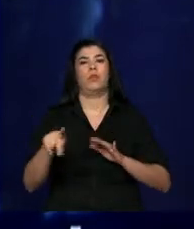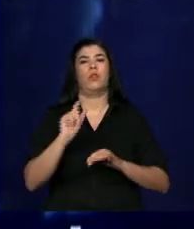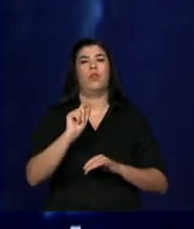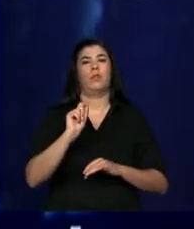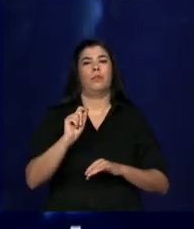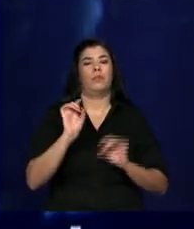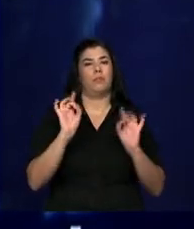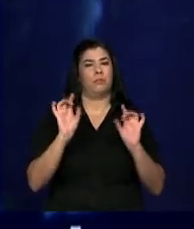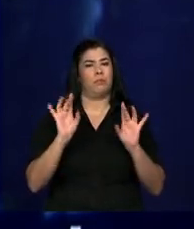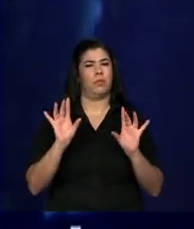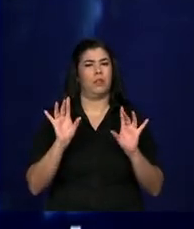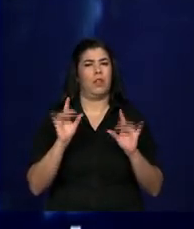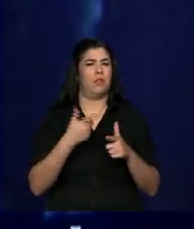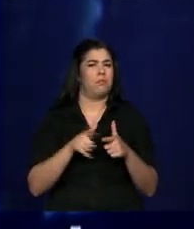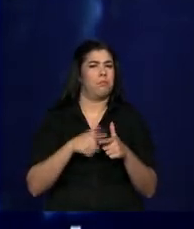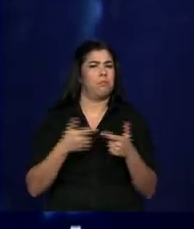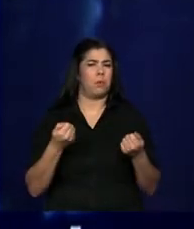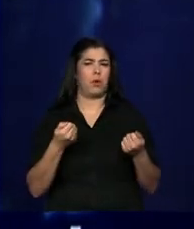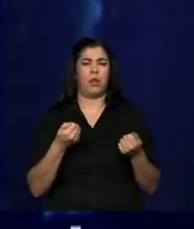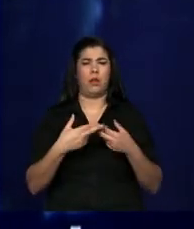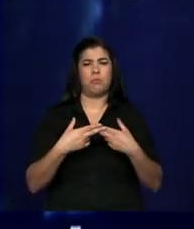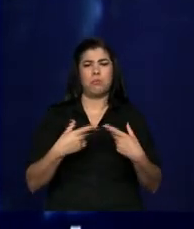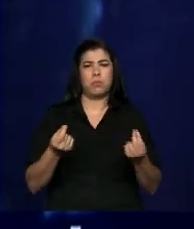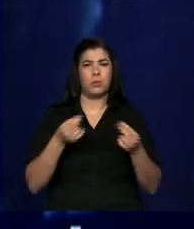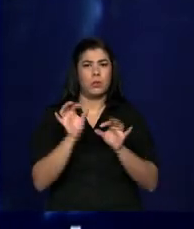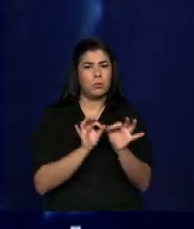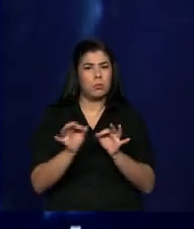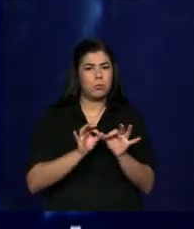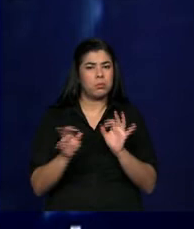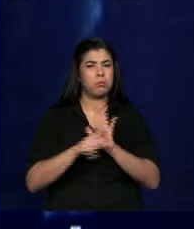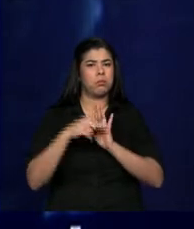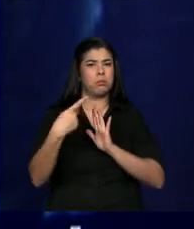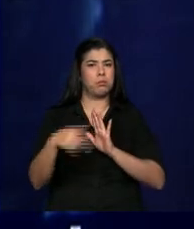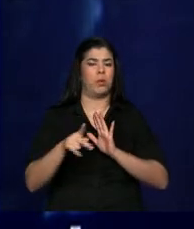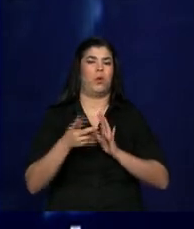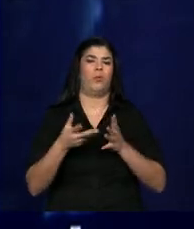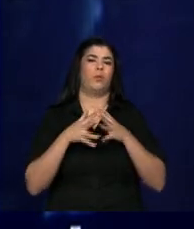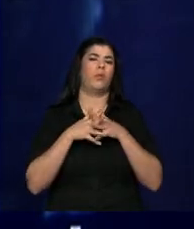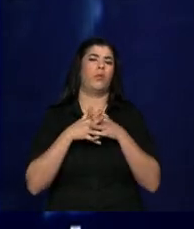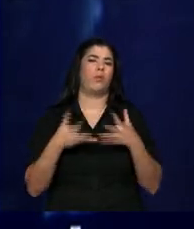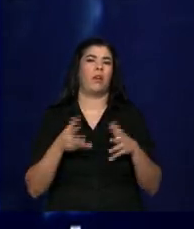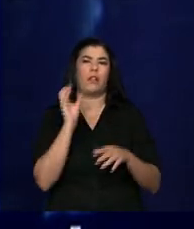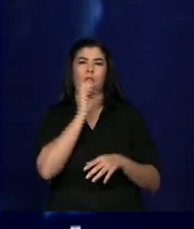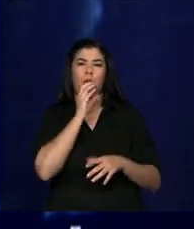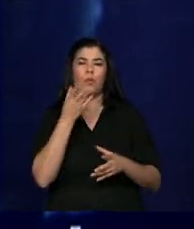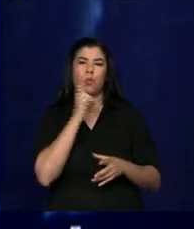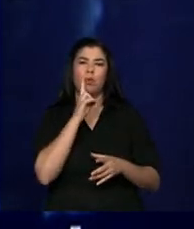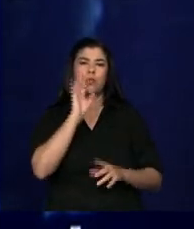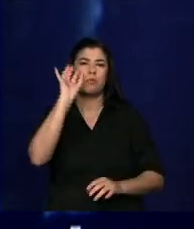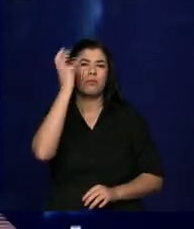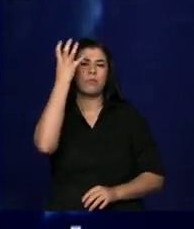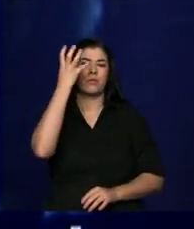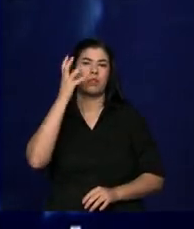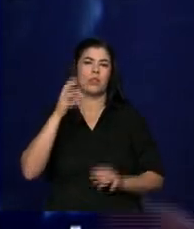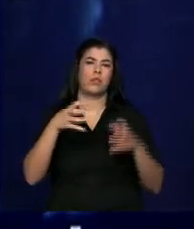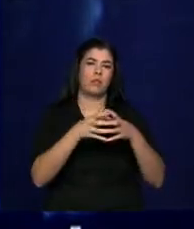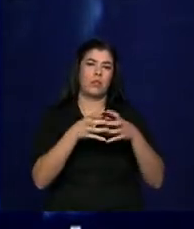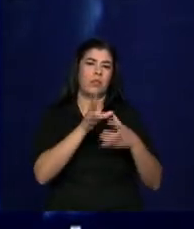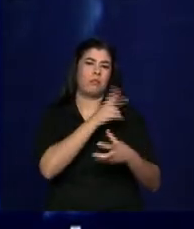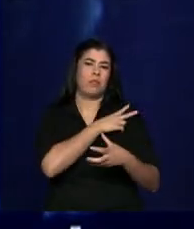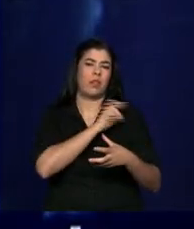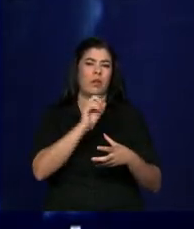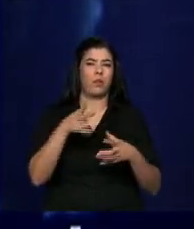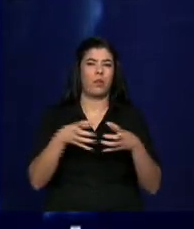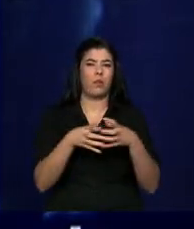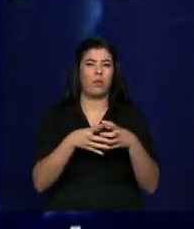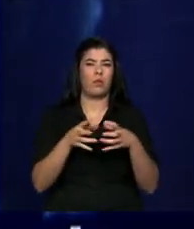casos específicos, para casos que demandem algum nível de providência da nossa, seja a nossa equipe técnica, seja a